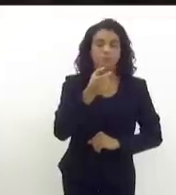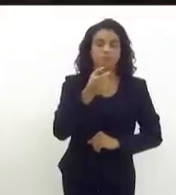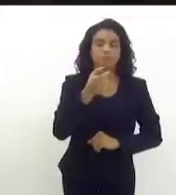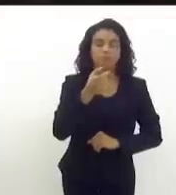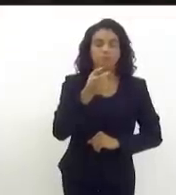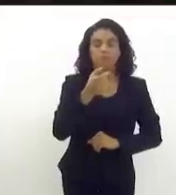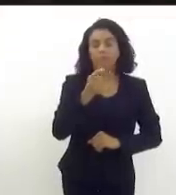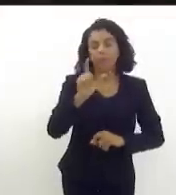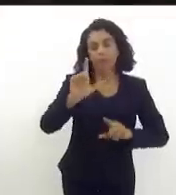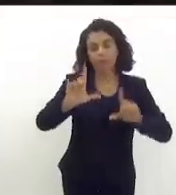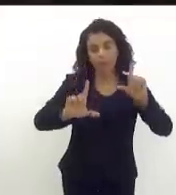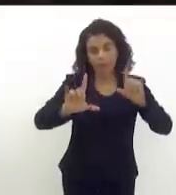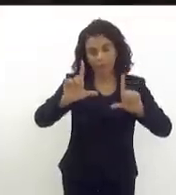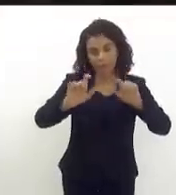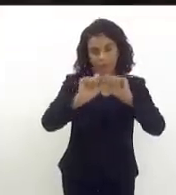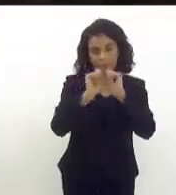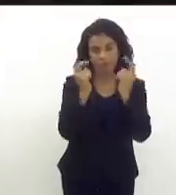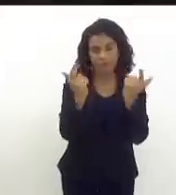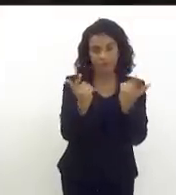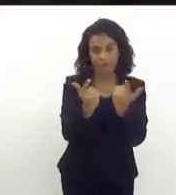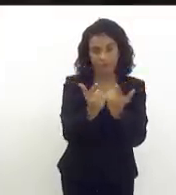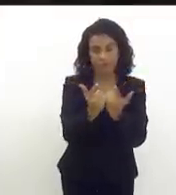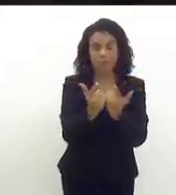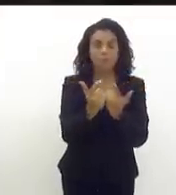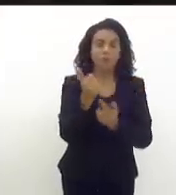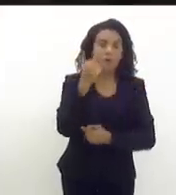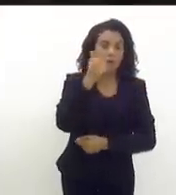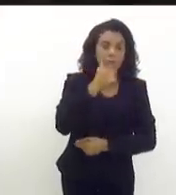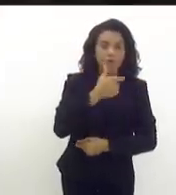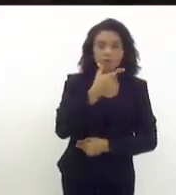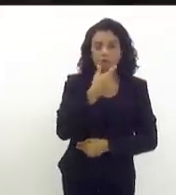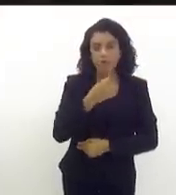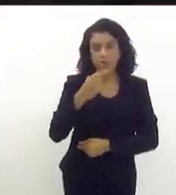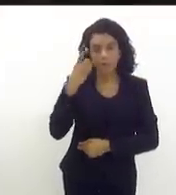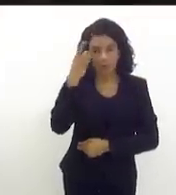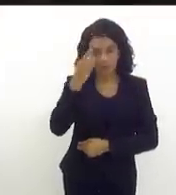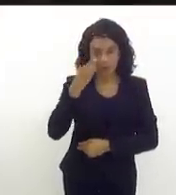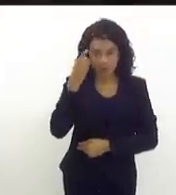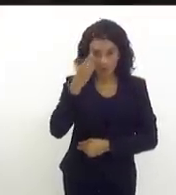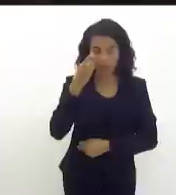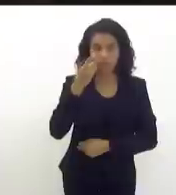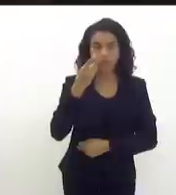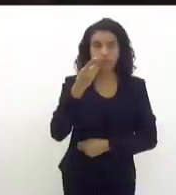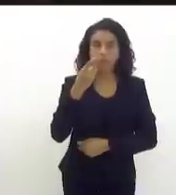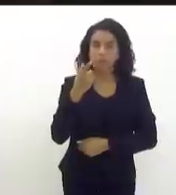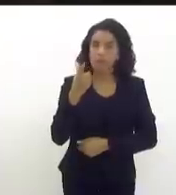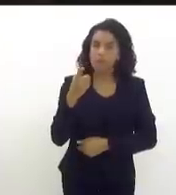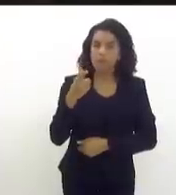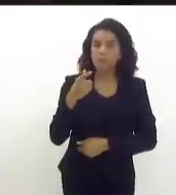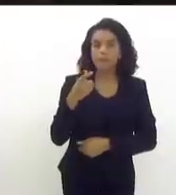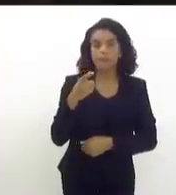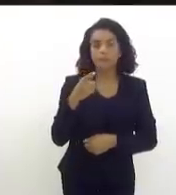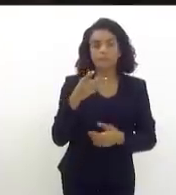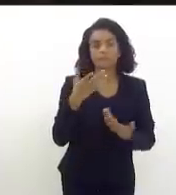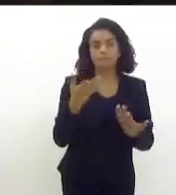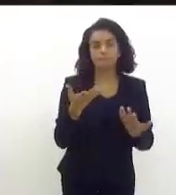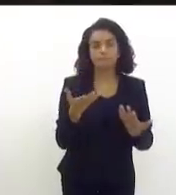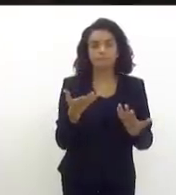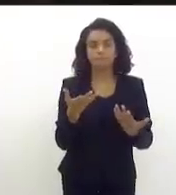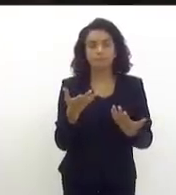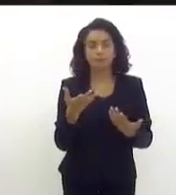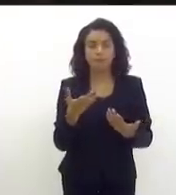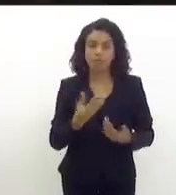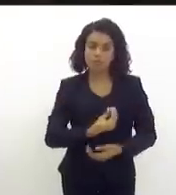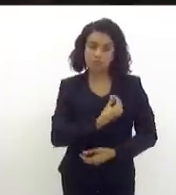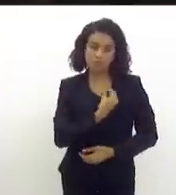TV alerj senhoras e senhores deputados que nos acompanham de forma presencial